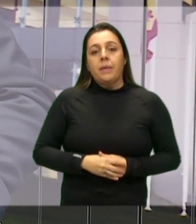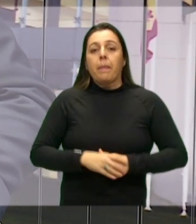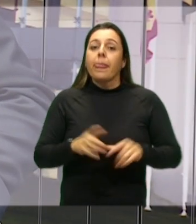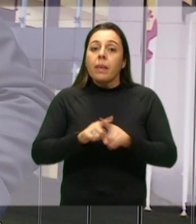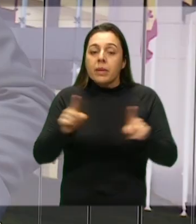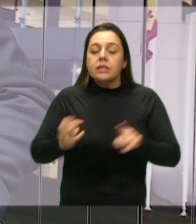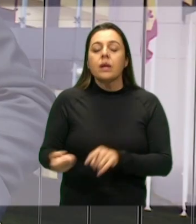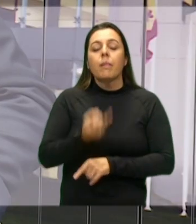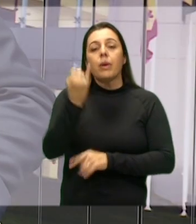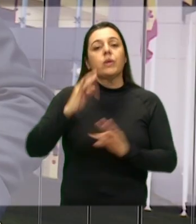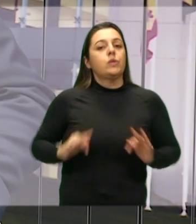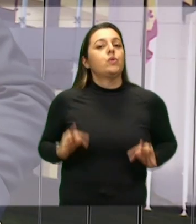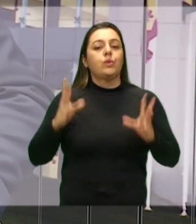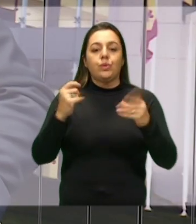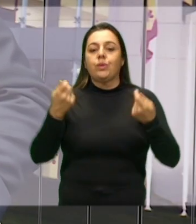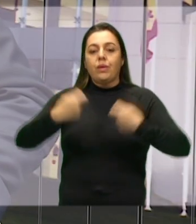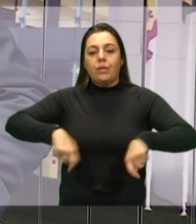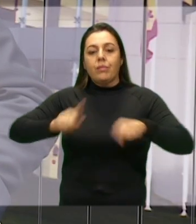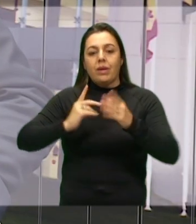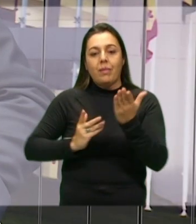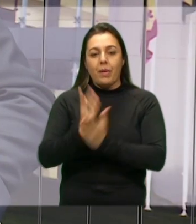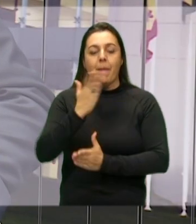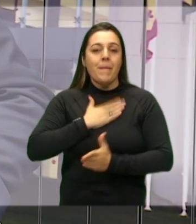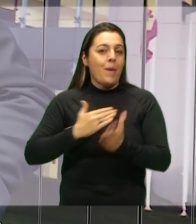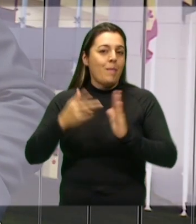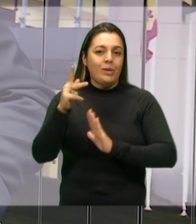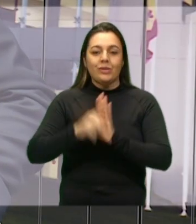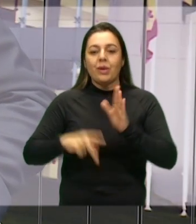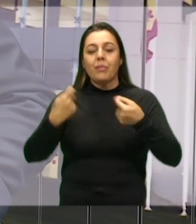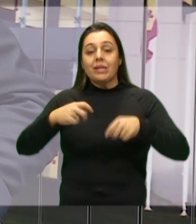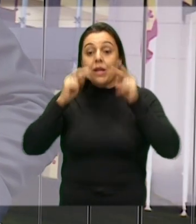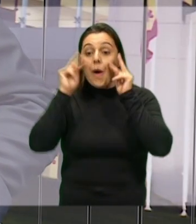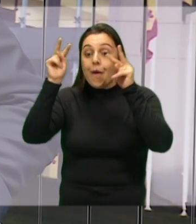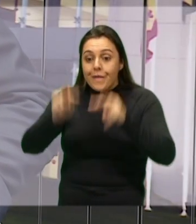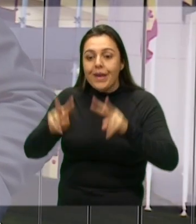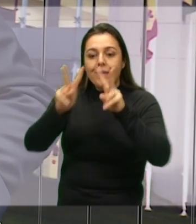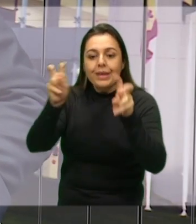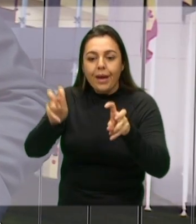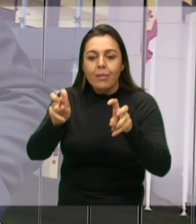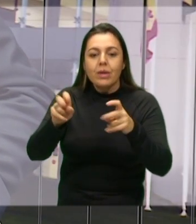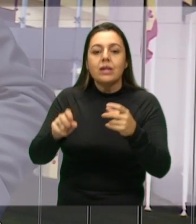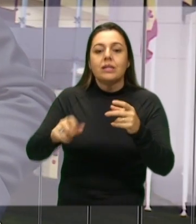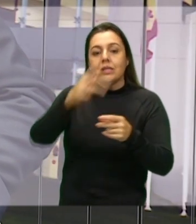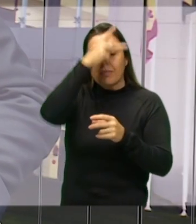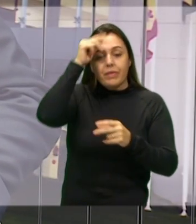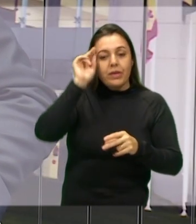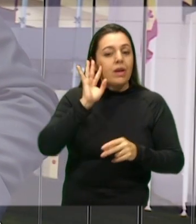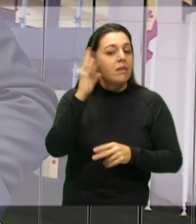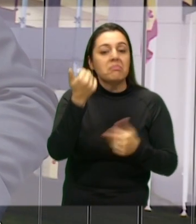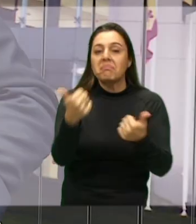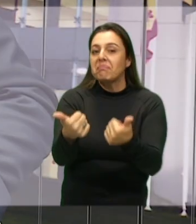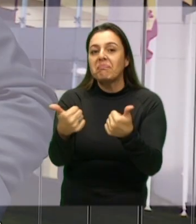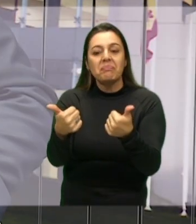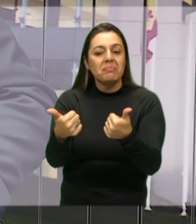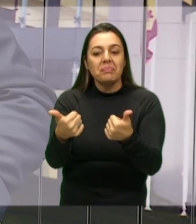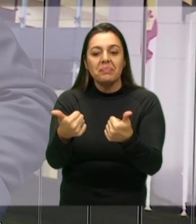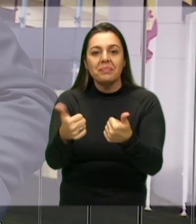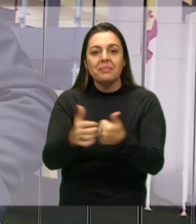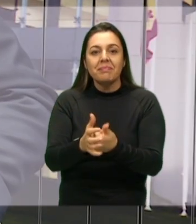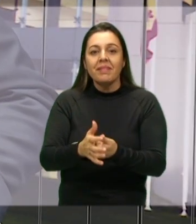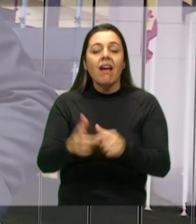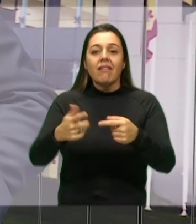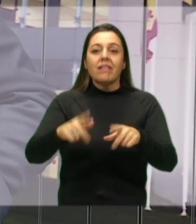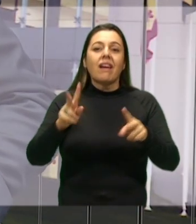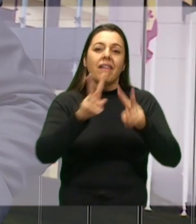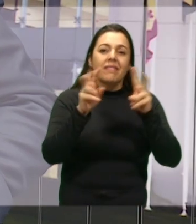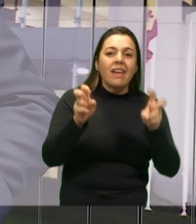Mas mais importante de tudo, não precisam aprovar meu projeto. Precisam olhar para isso. Se a prefeitura resolver, está tudo certo. Porque fica